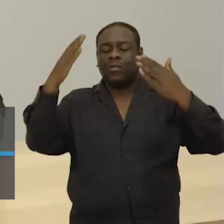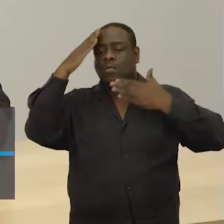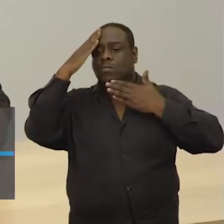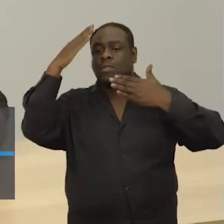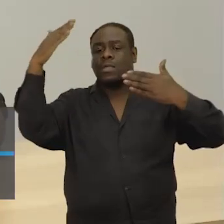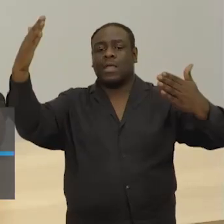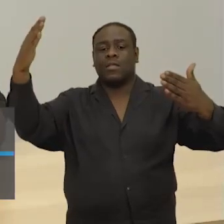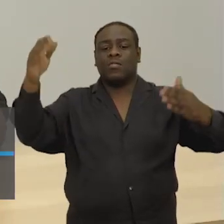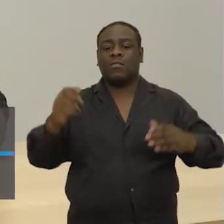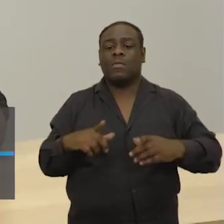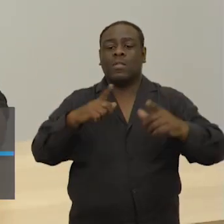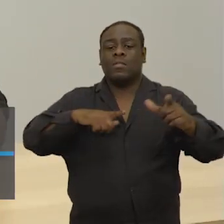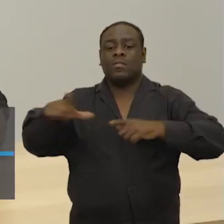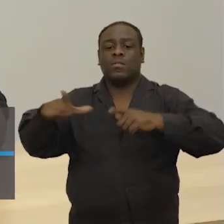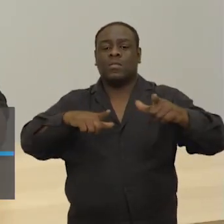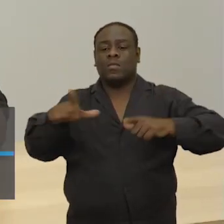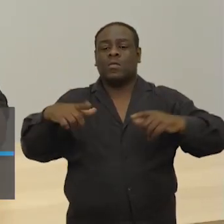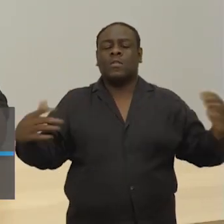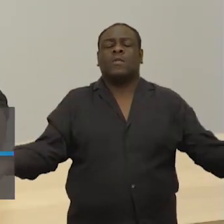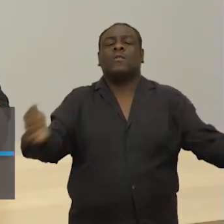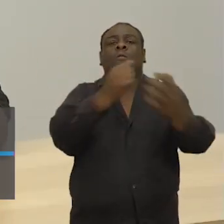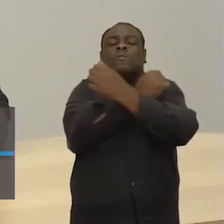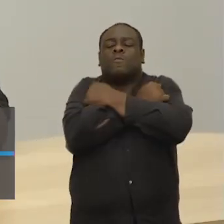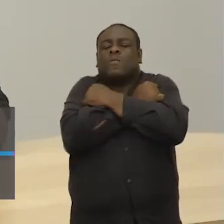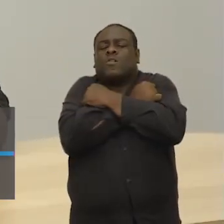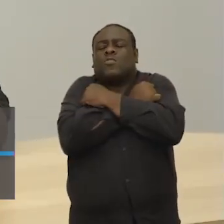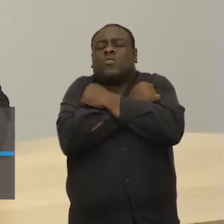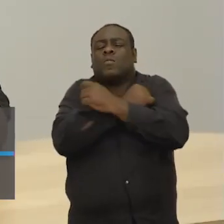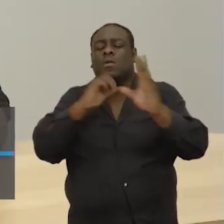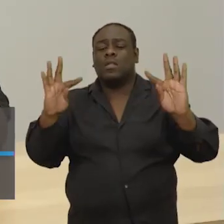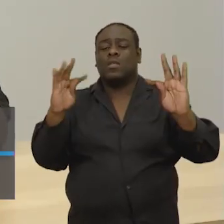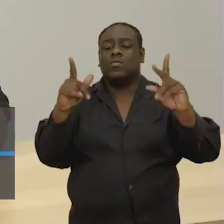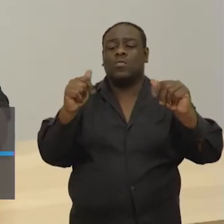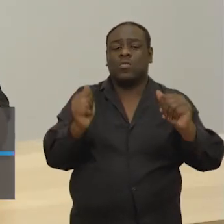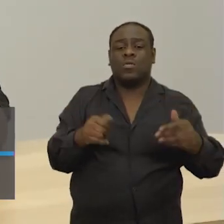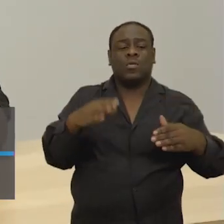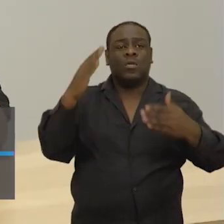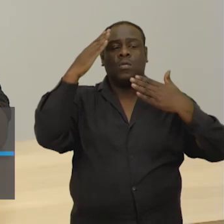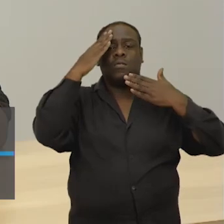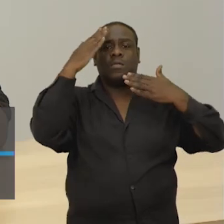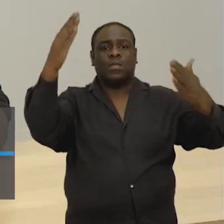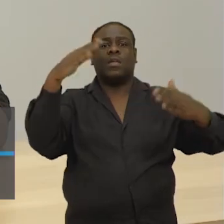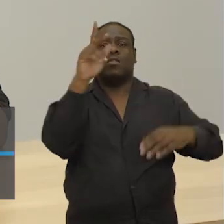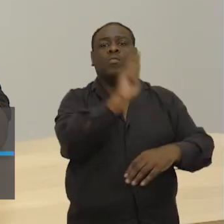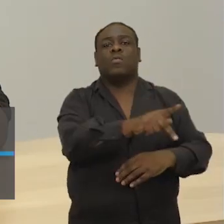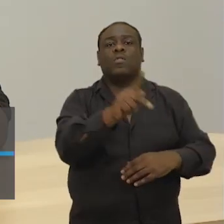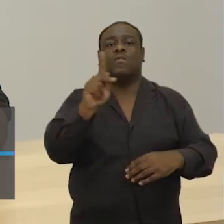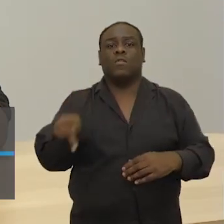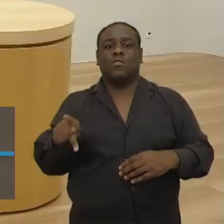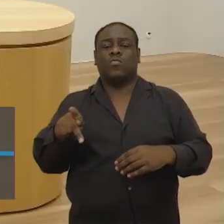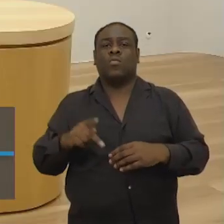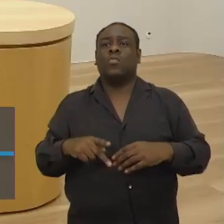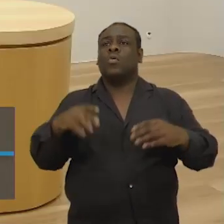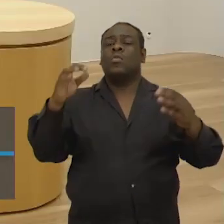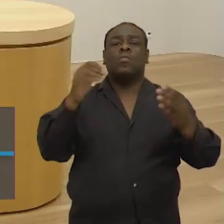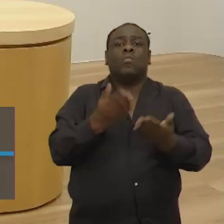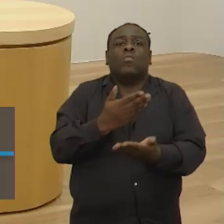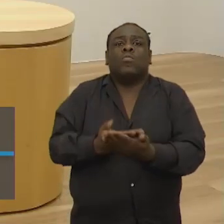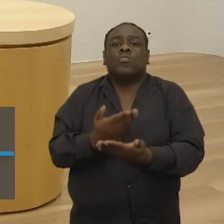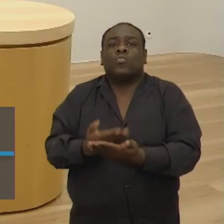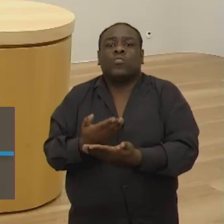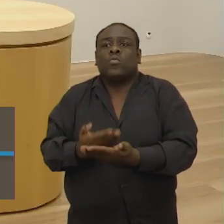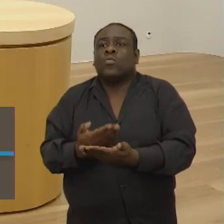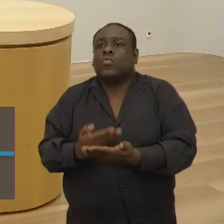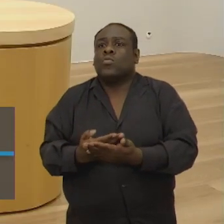as atividades. Um grande abraço para todos. Obrigado, professora Silene. Que essa aula tenha sido uma aula